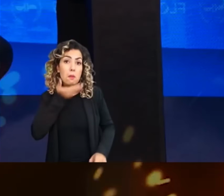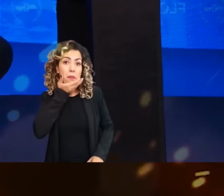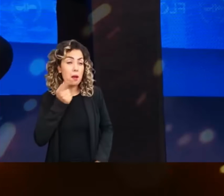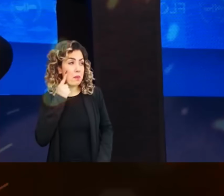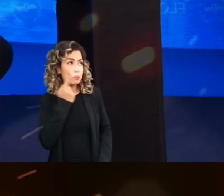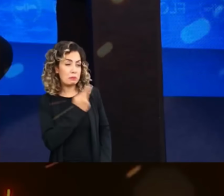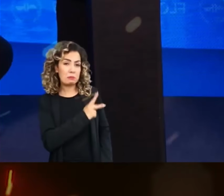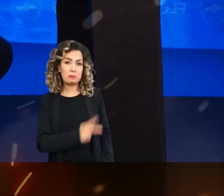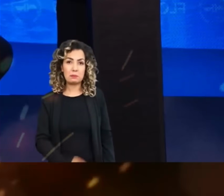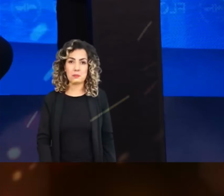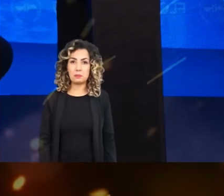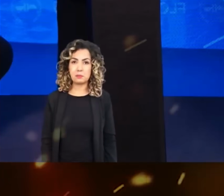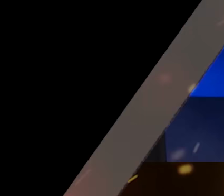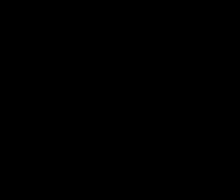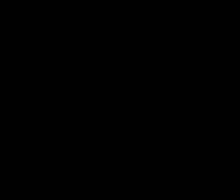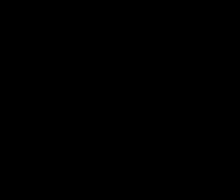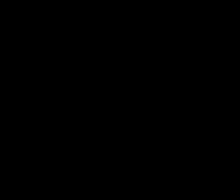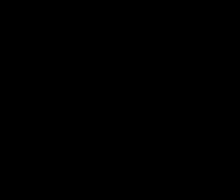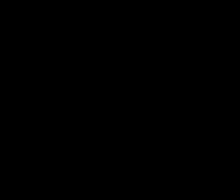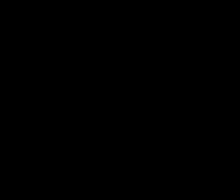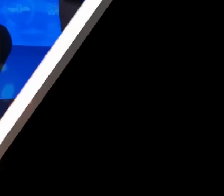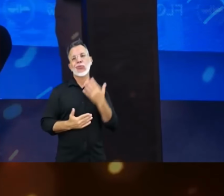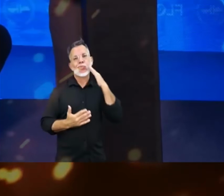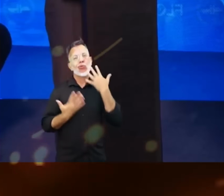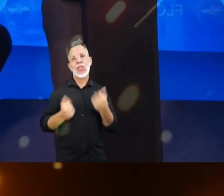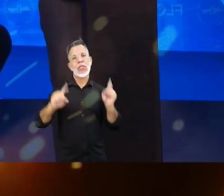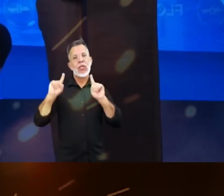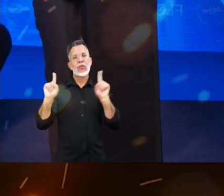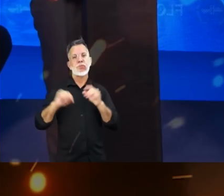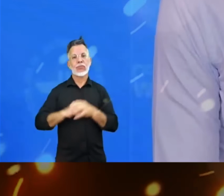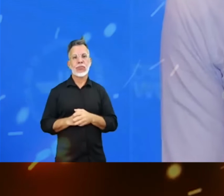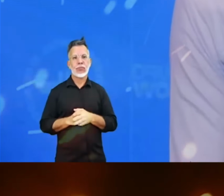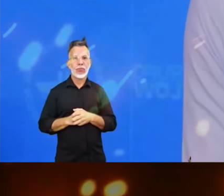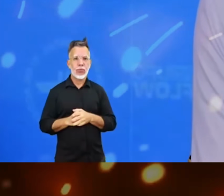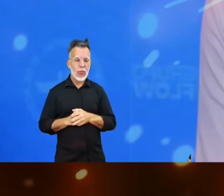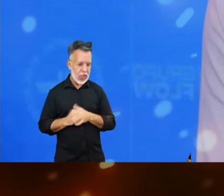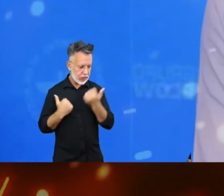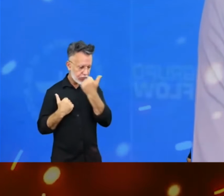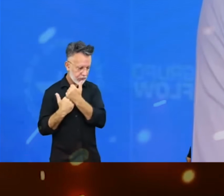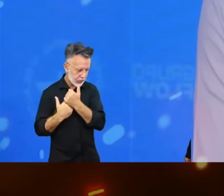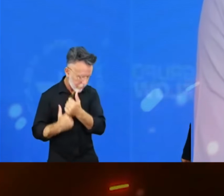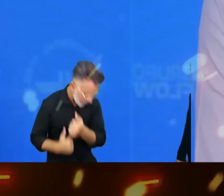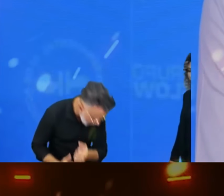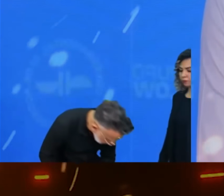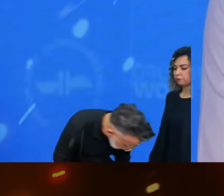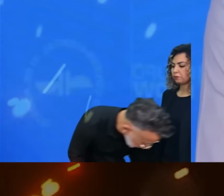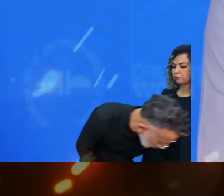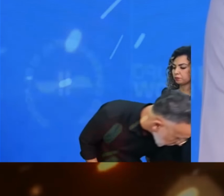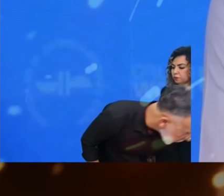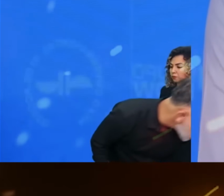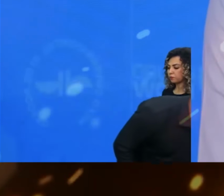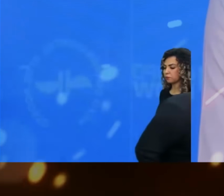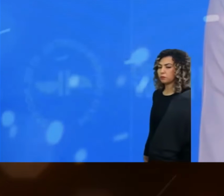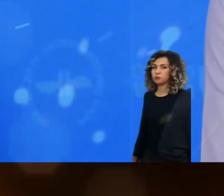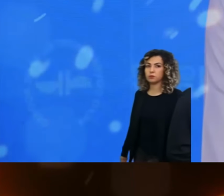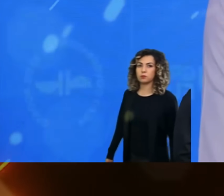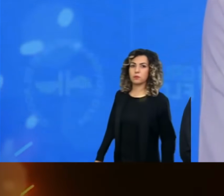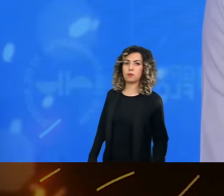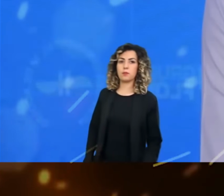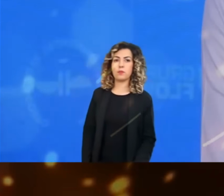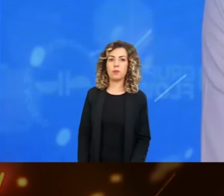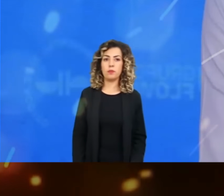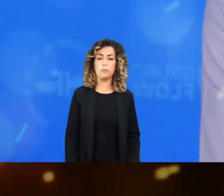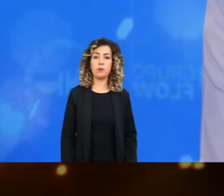SP Obrigado candidato Obrigado candidata candidato a pandemia foi tratada com muita politização